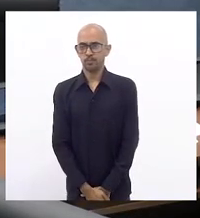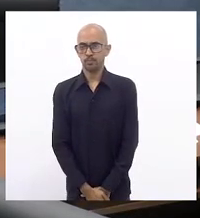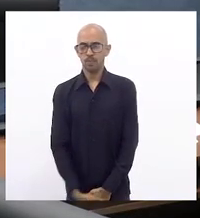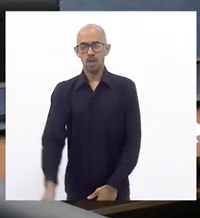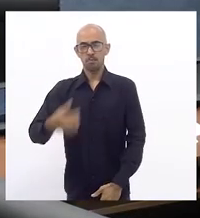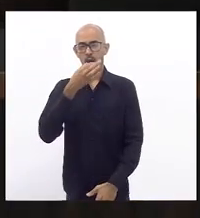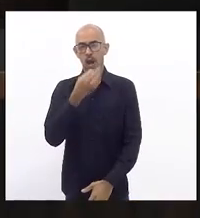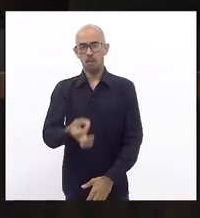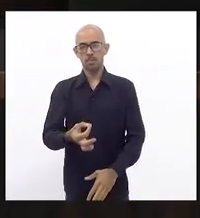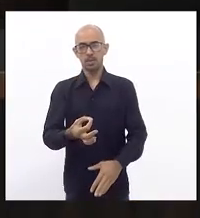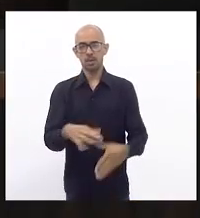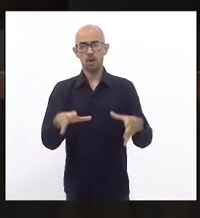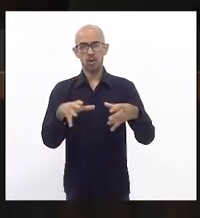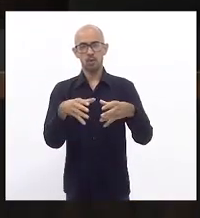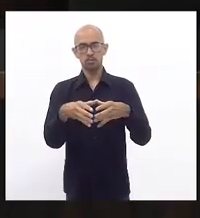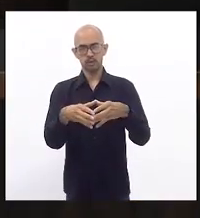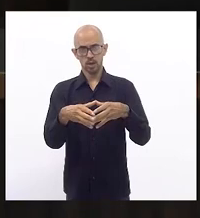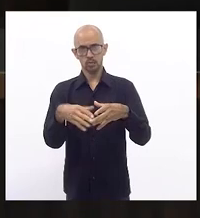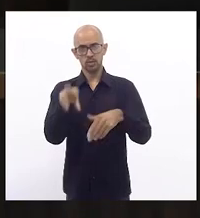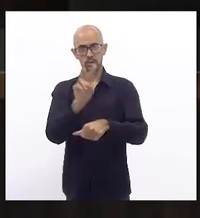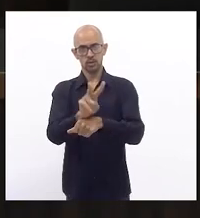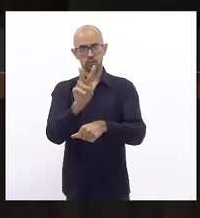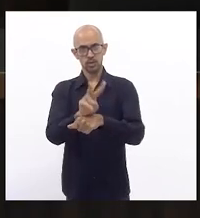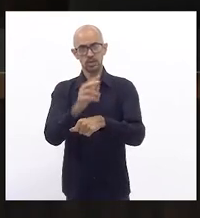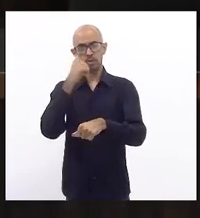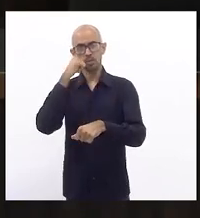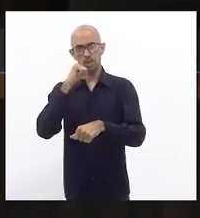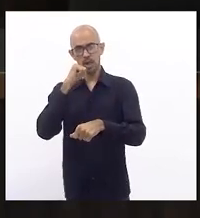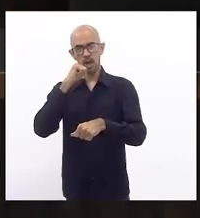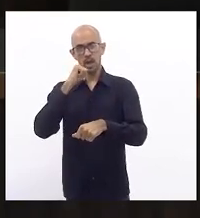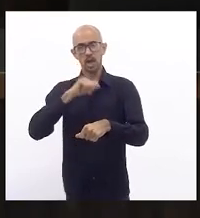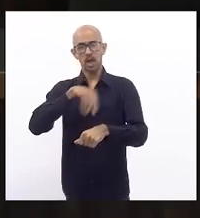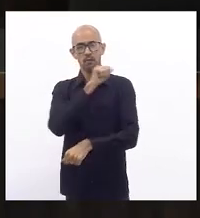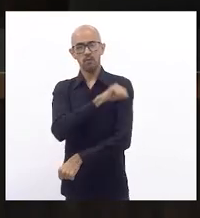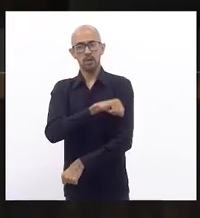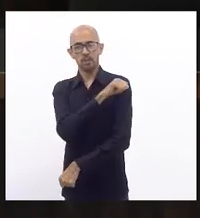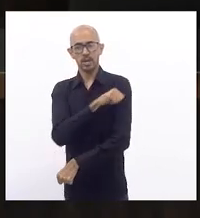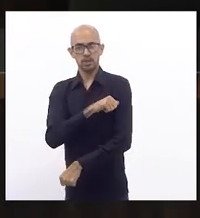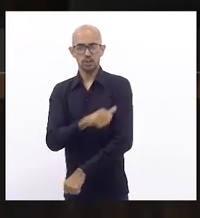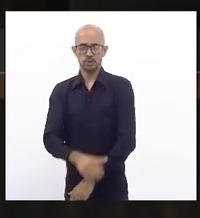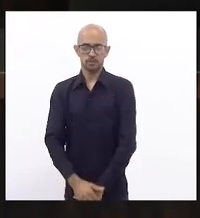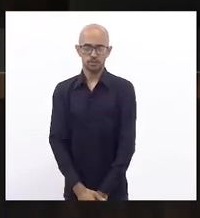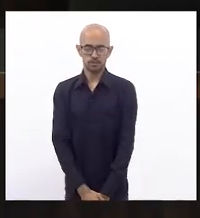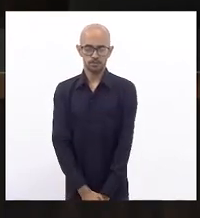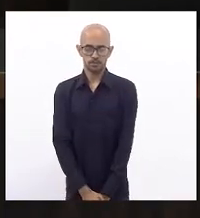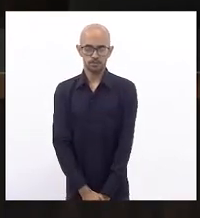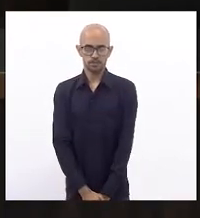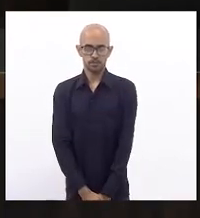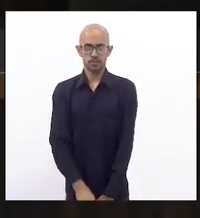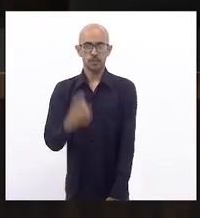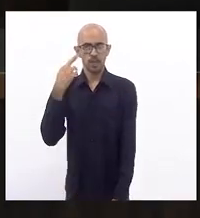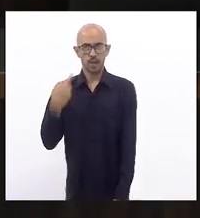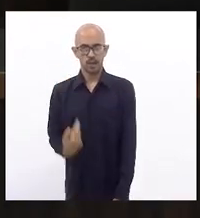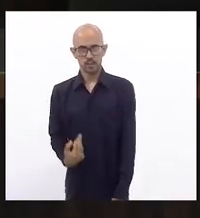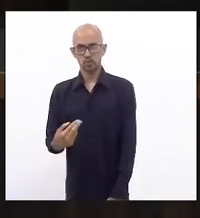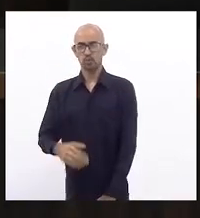Para emitir parecer pela Comissão de Defesa dos Direitos da Mulher, deputada enfermeira Rejane, deputada Renata